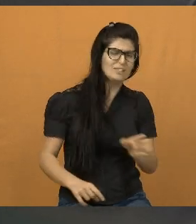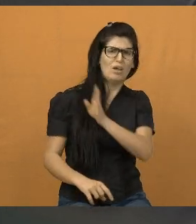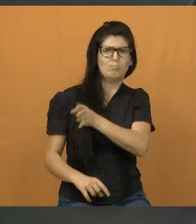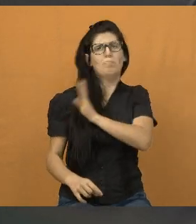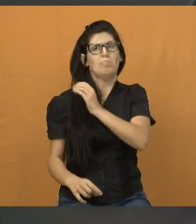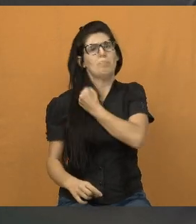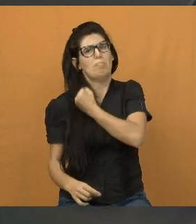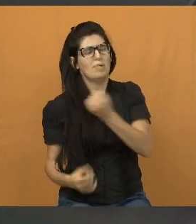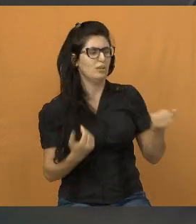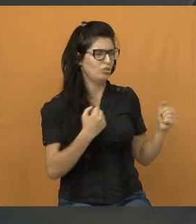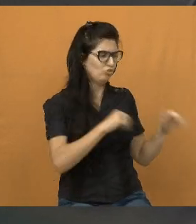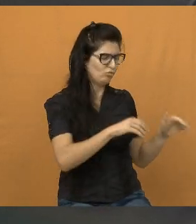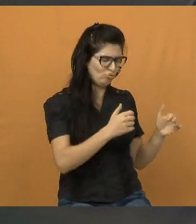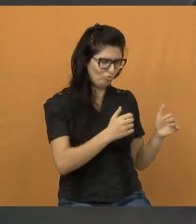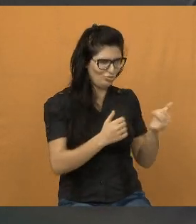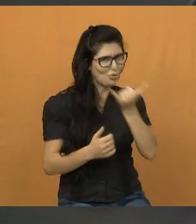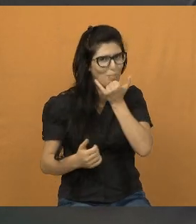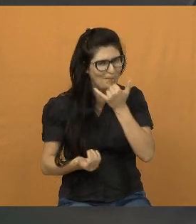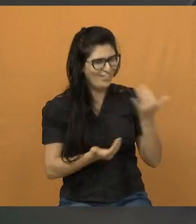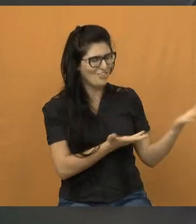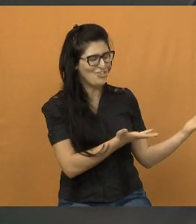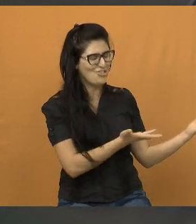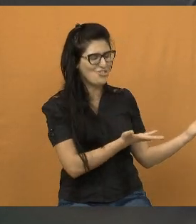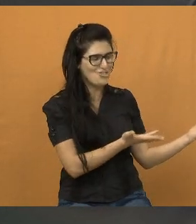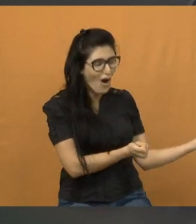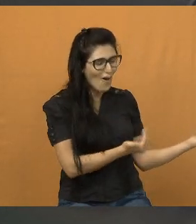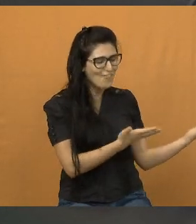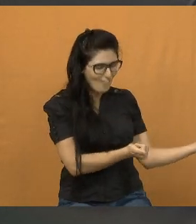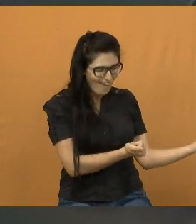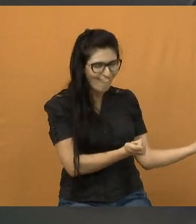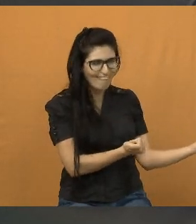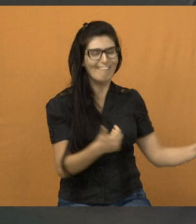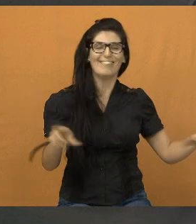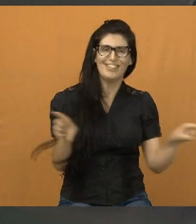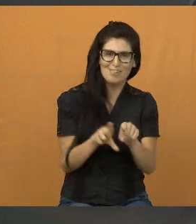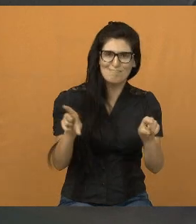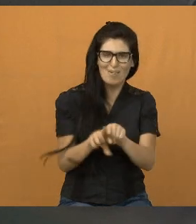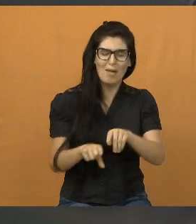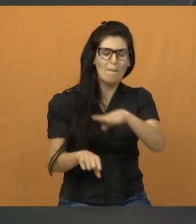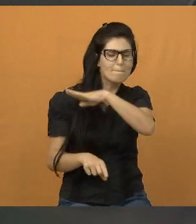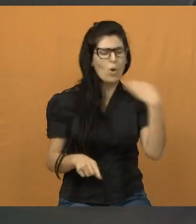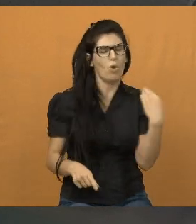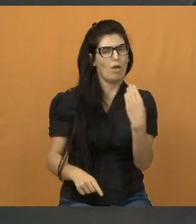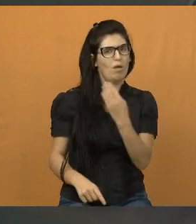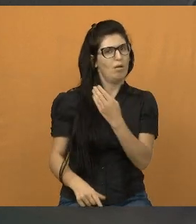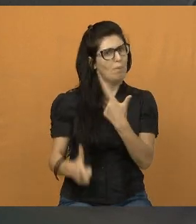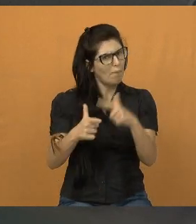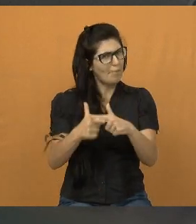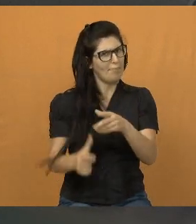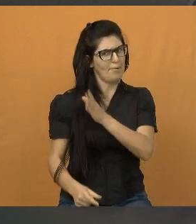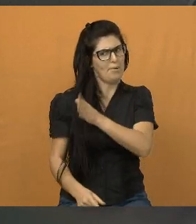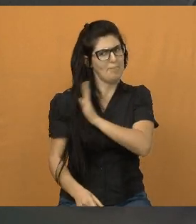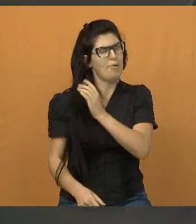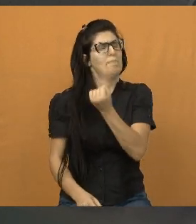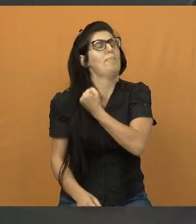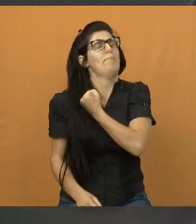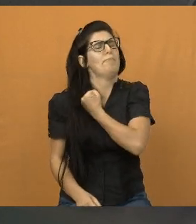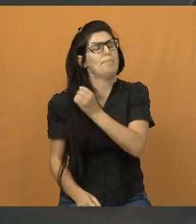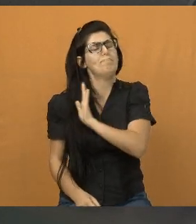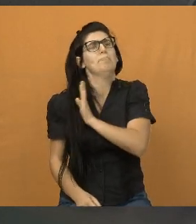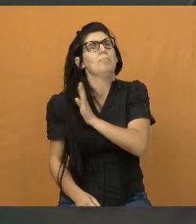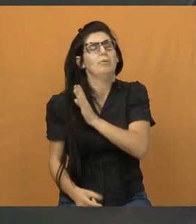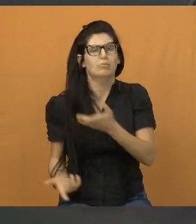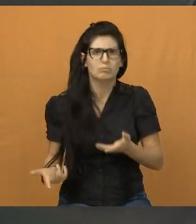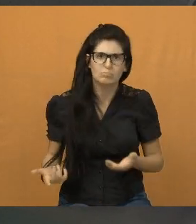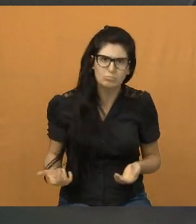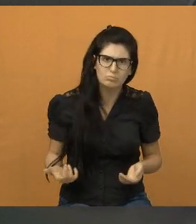adolescente morrendo do coração, e aqui a gente vê uma apresentação assim global. E eu fiquei assim assustada, porque que nem no terceiro semestre